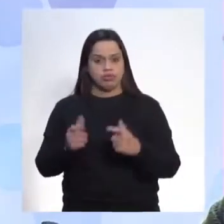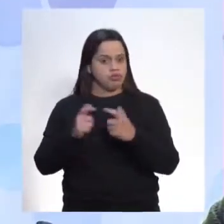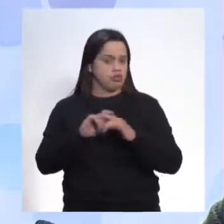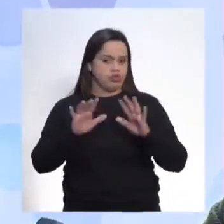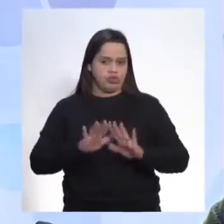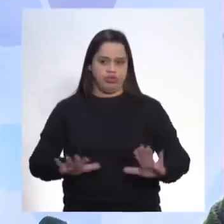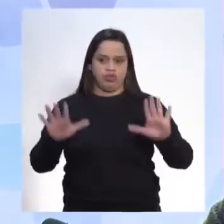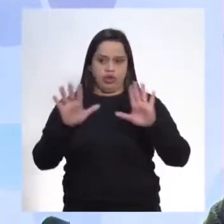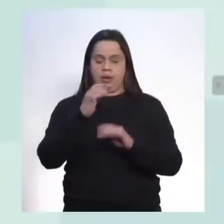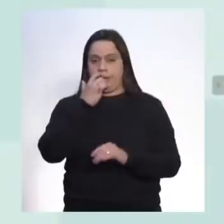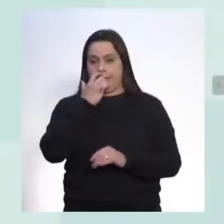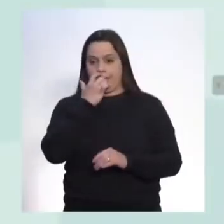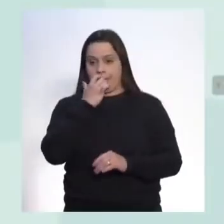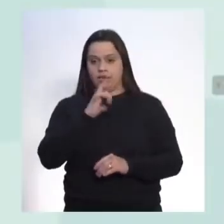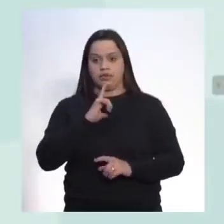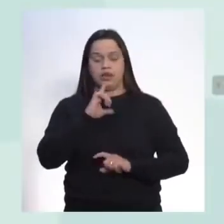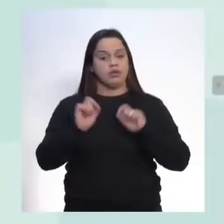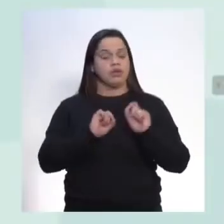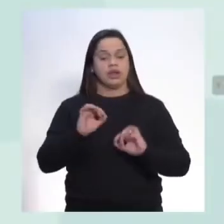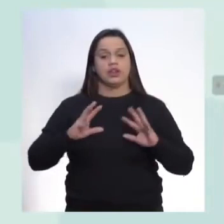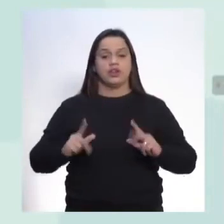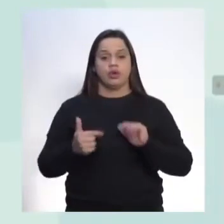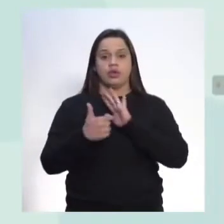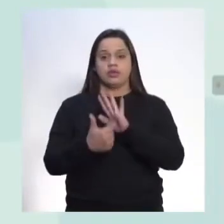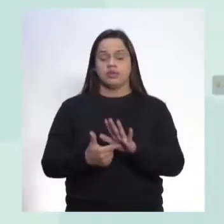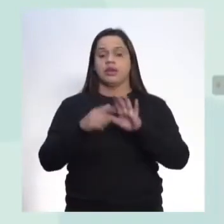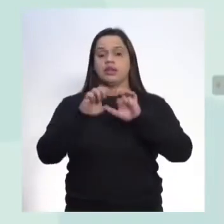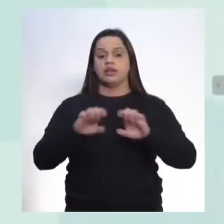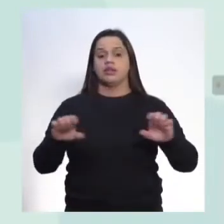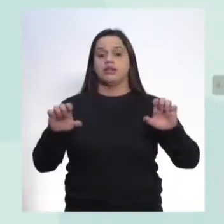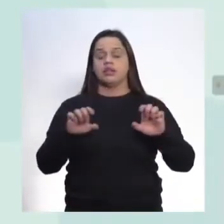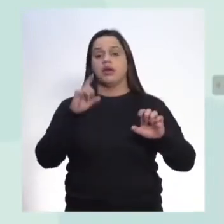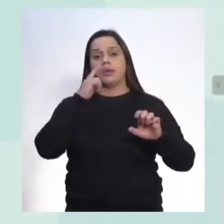Então, temos aqui a expressão algébrica y,